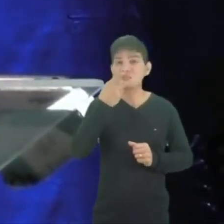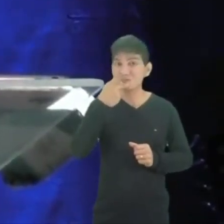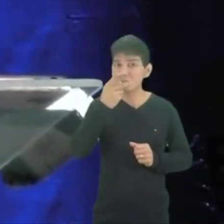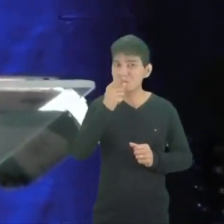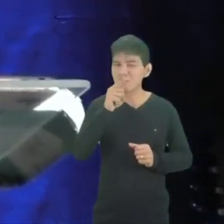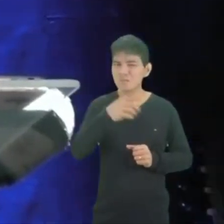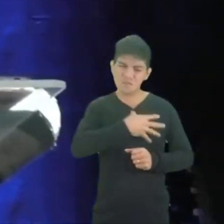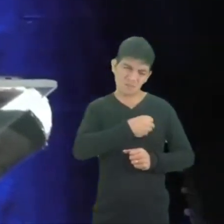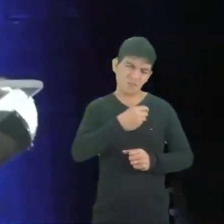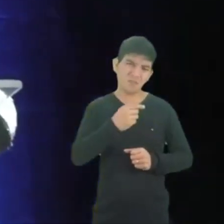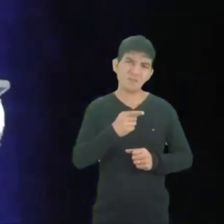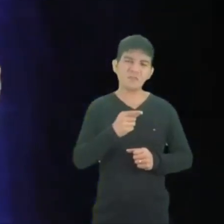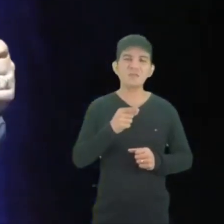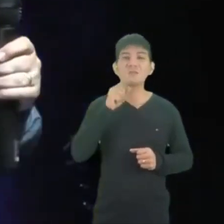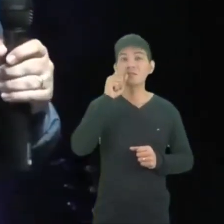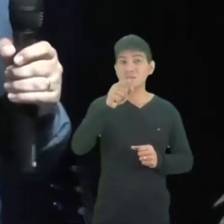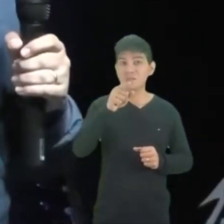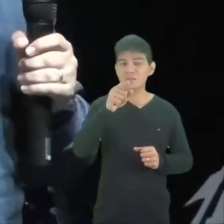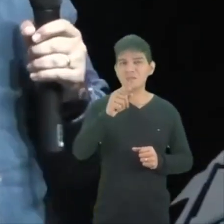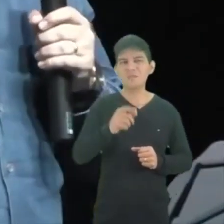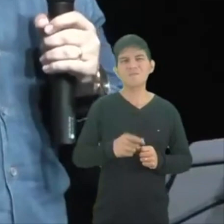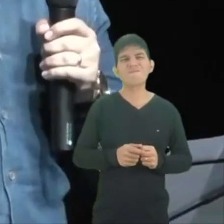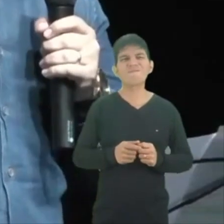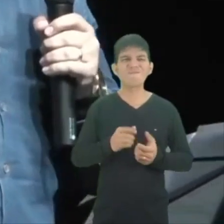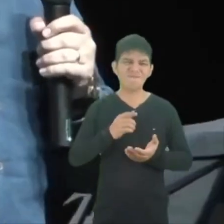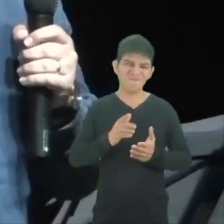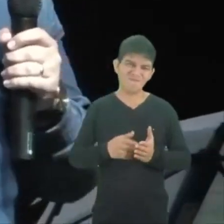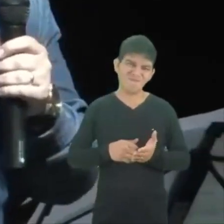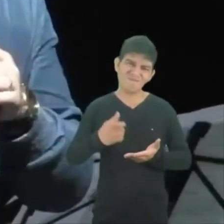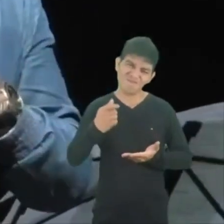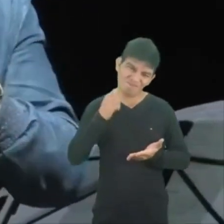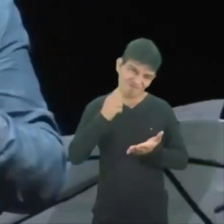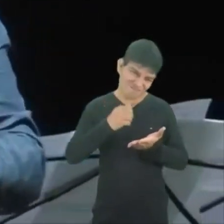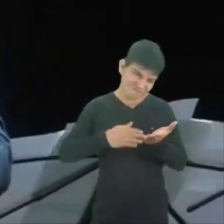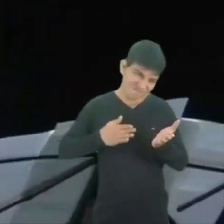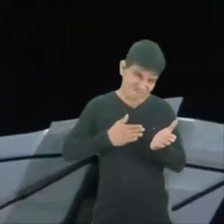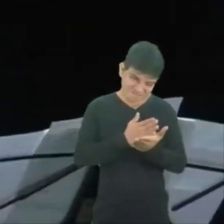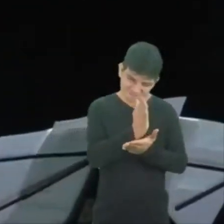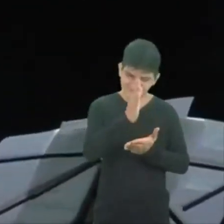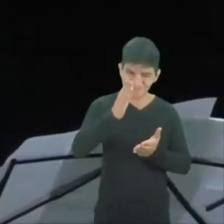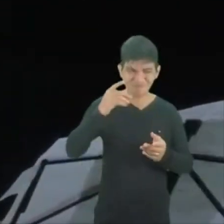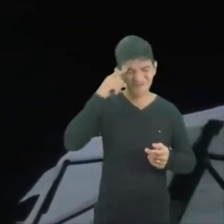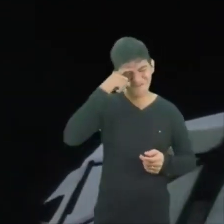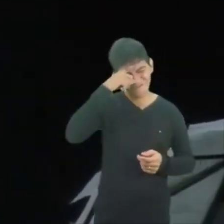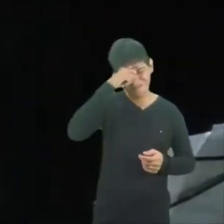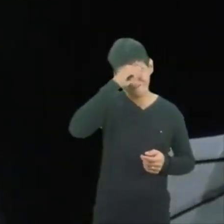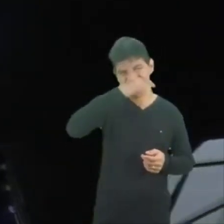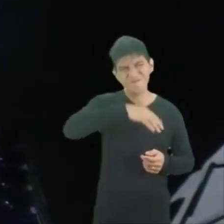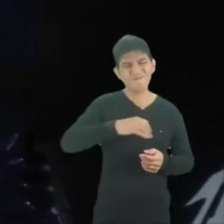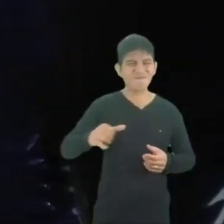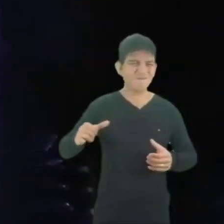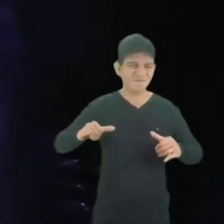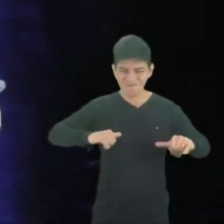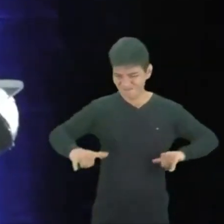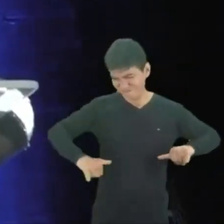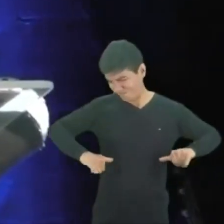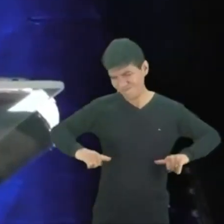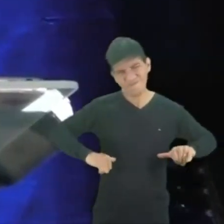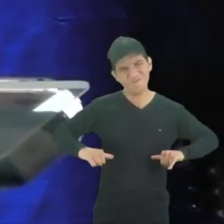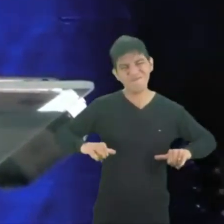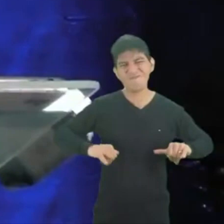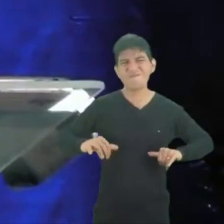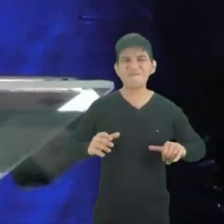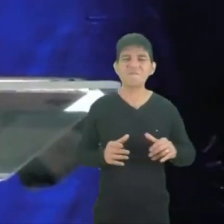filho, você vai passar dificuldade na vida, você vai sofrer dificuldade, você vai ter aflições, você vai